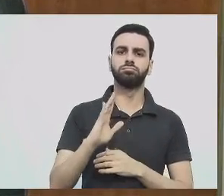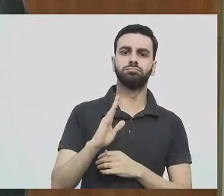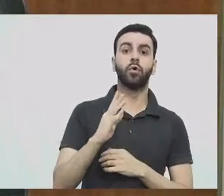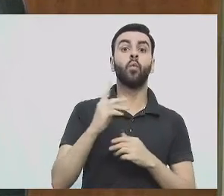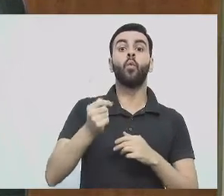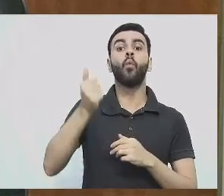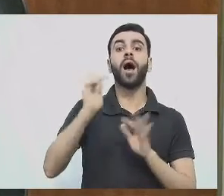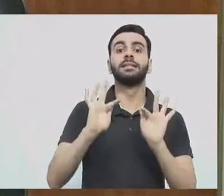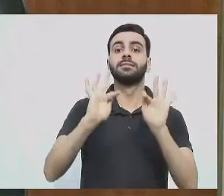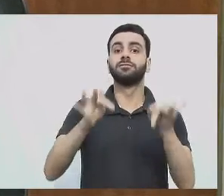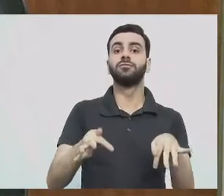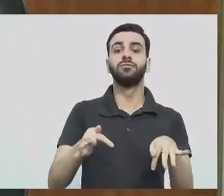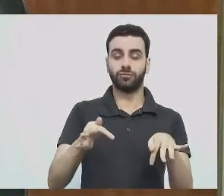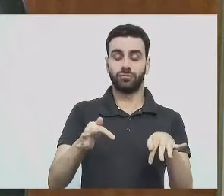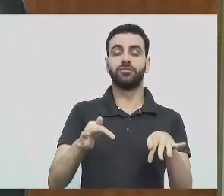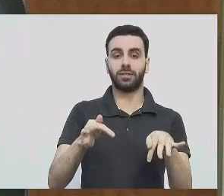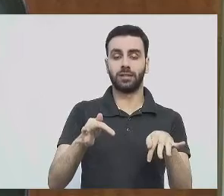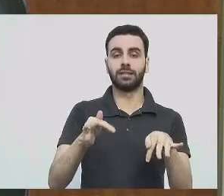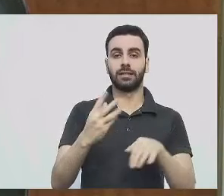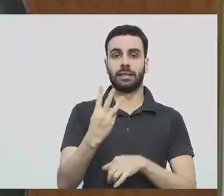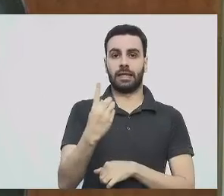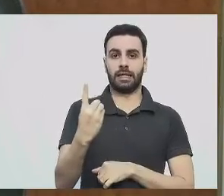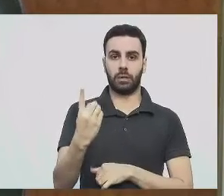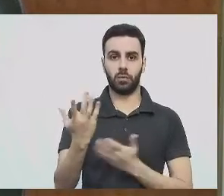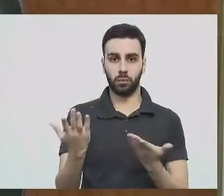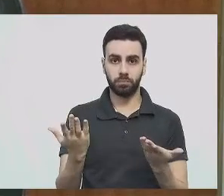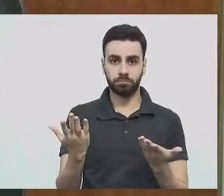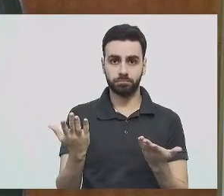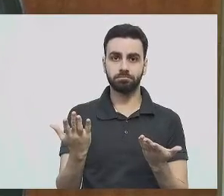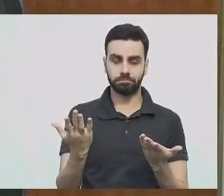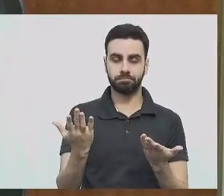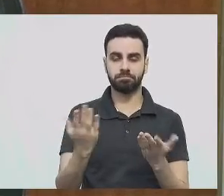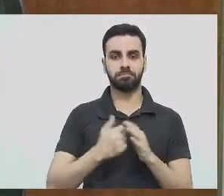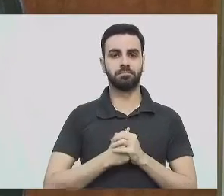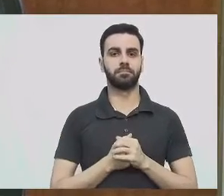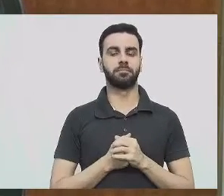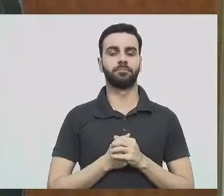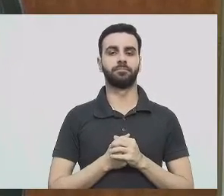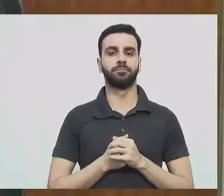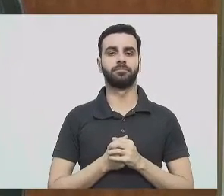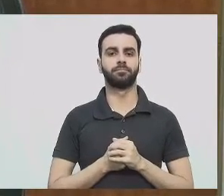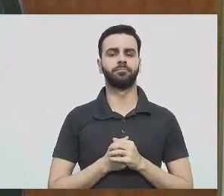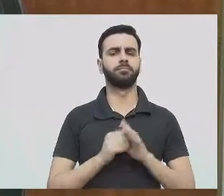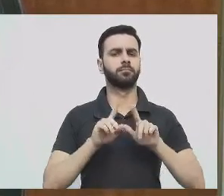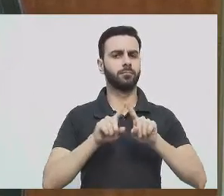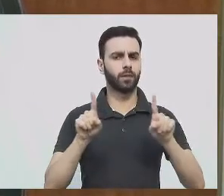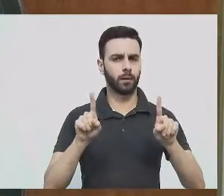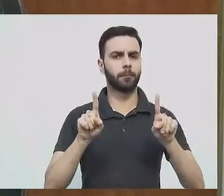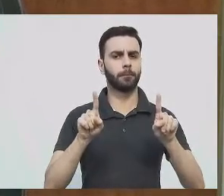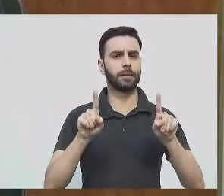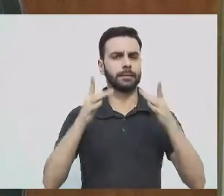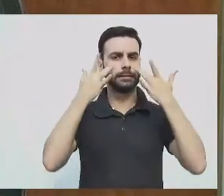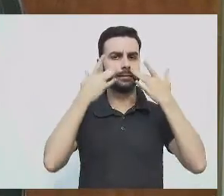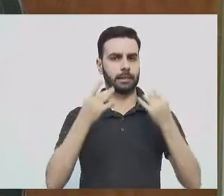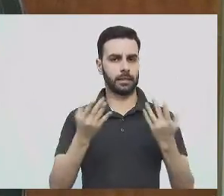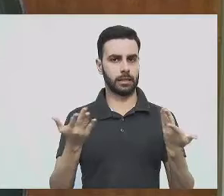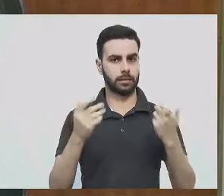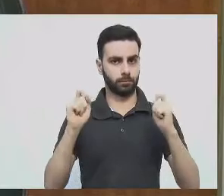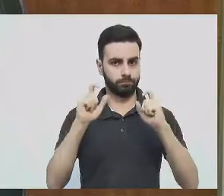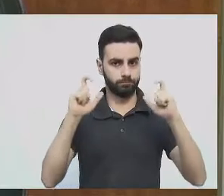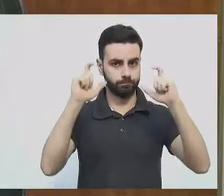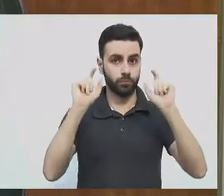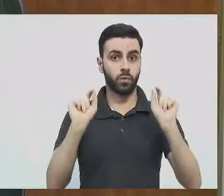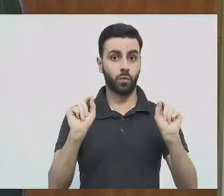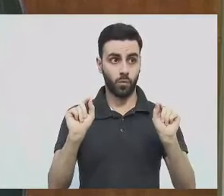para poder terminar o mandato da atual administração. Meus nobres colegas e todos aqueles que estão me vendo e me ouvindo,